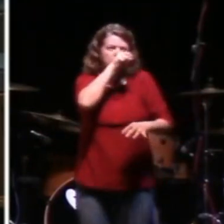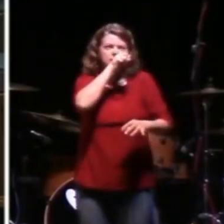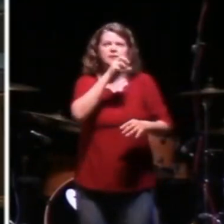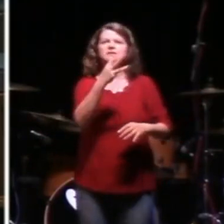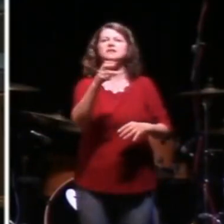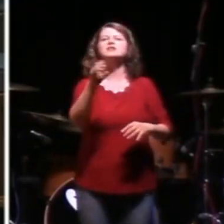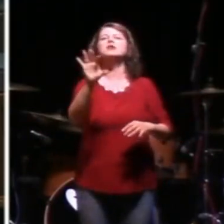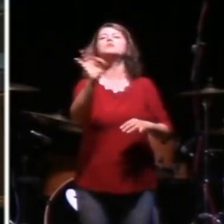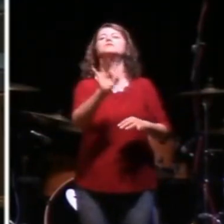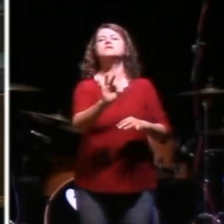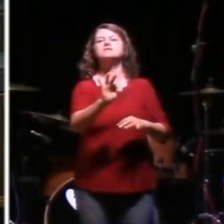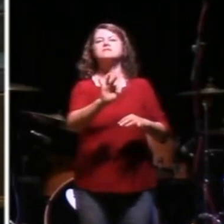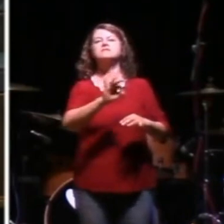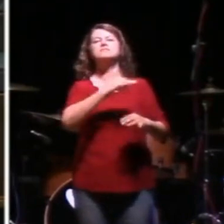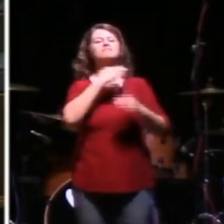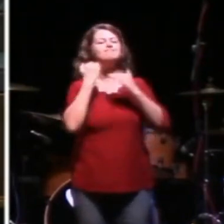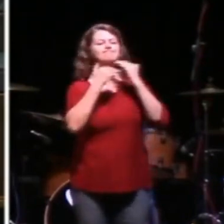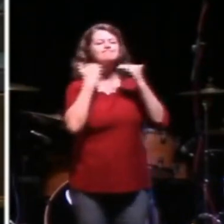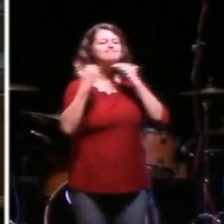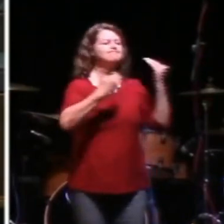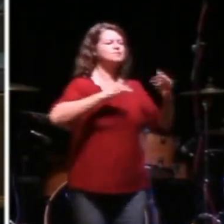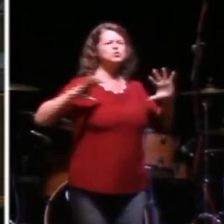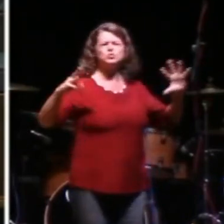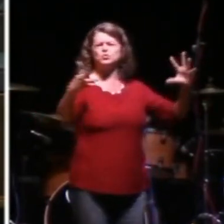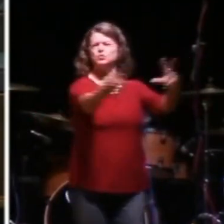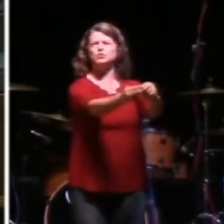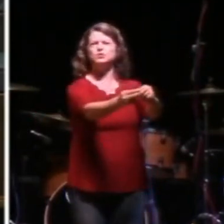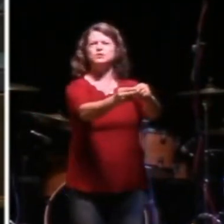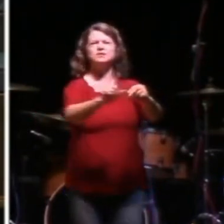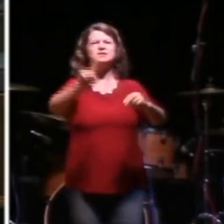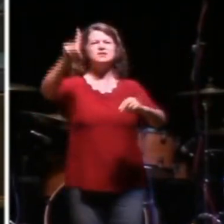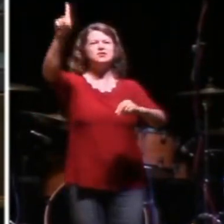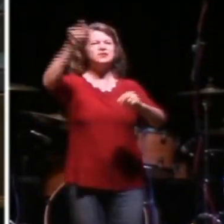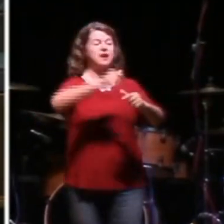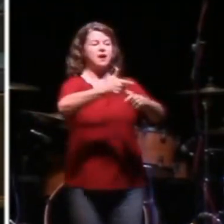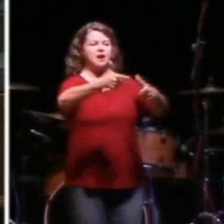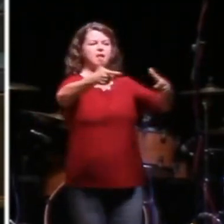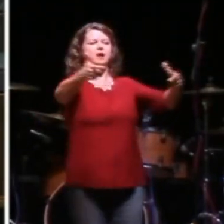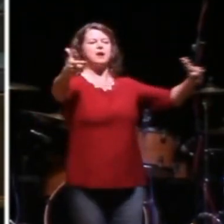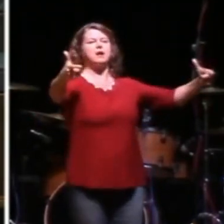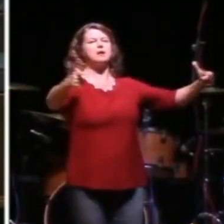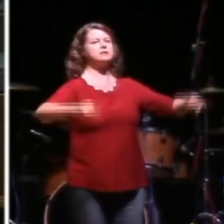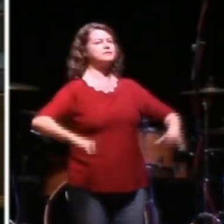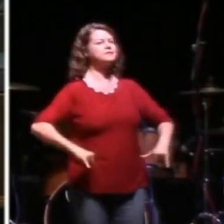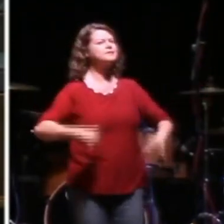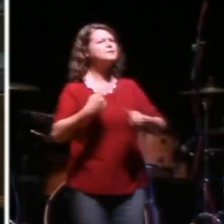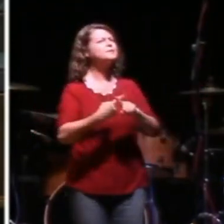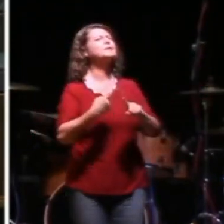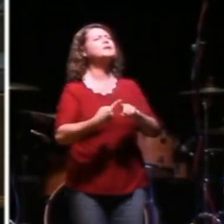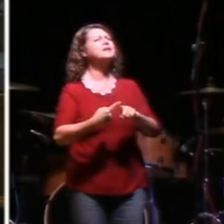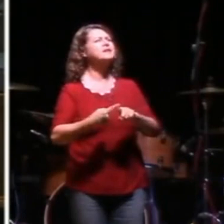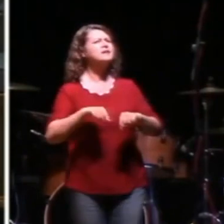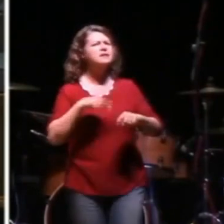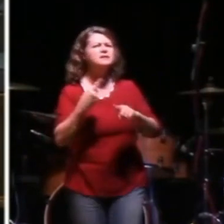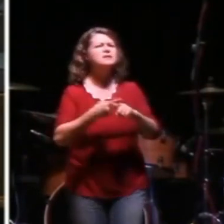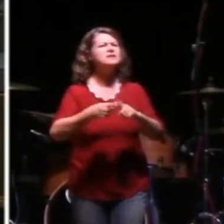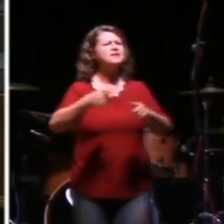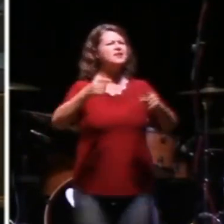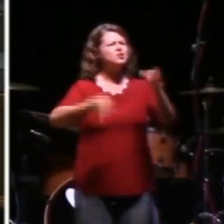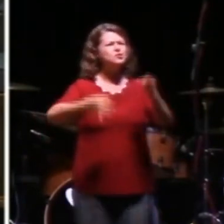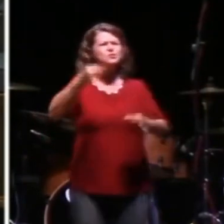fornalha deus está espremendo mais a humanidade mas existe uma razão sabe qual é a razão do juiz de deus